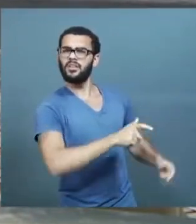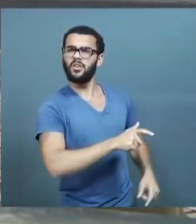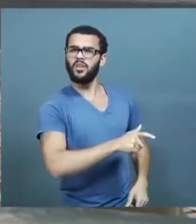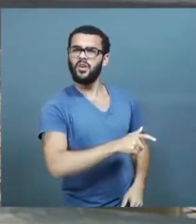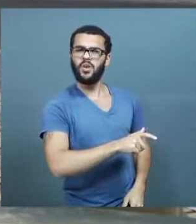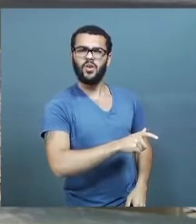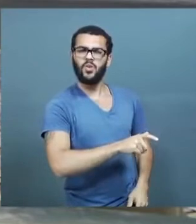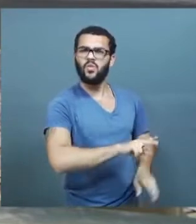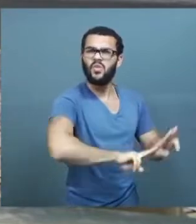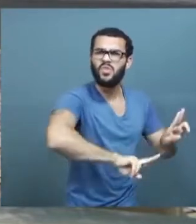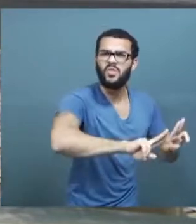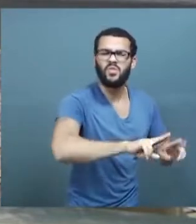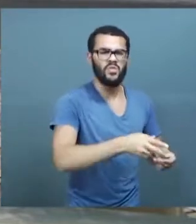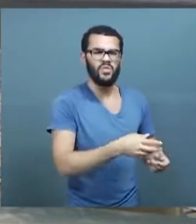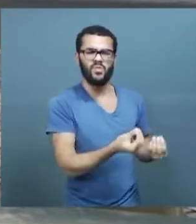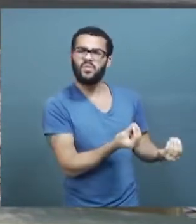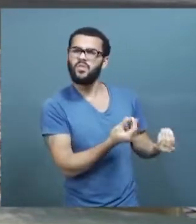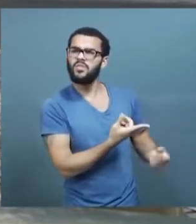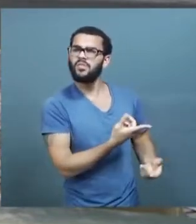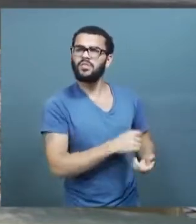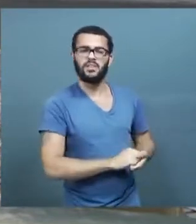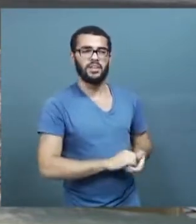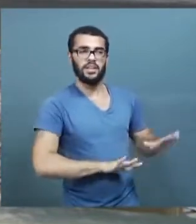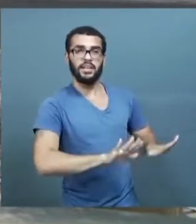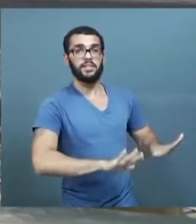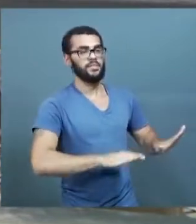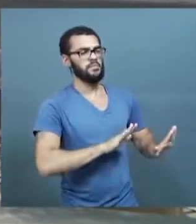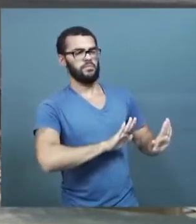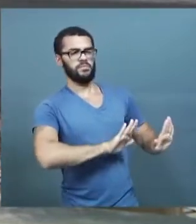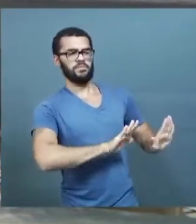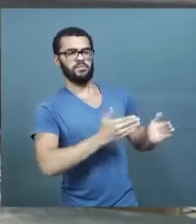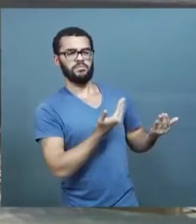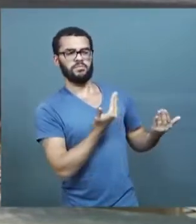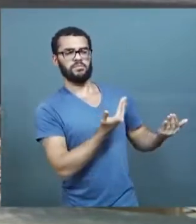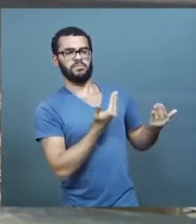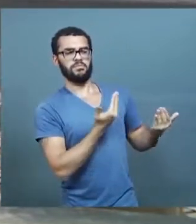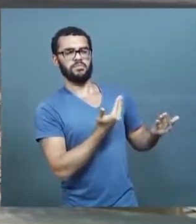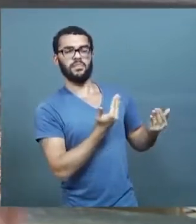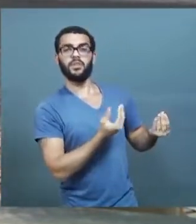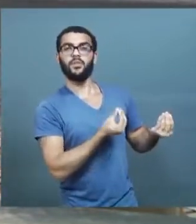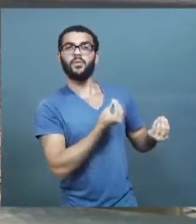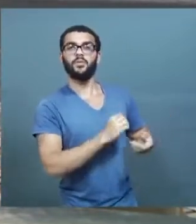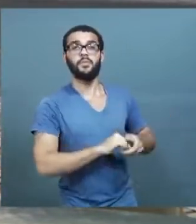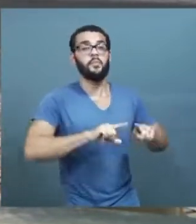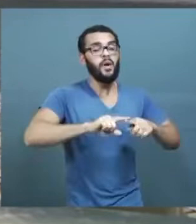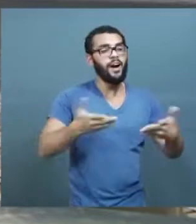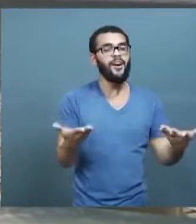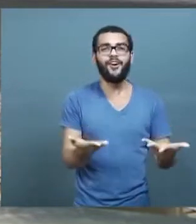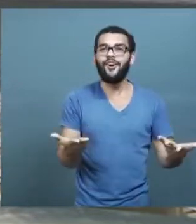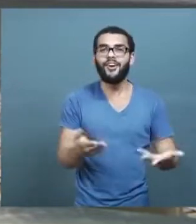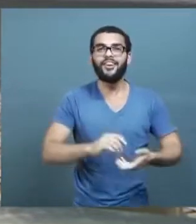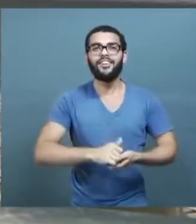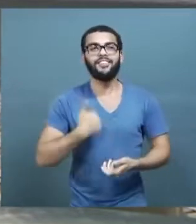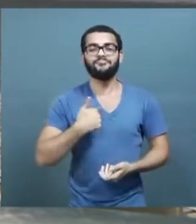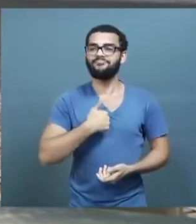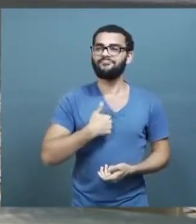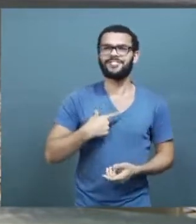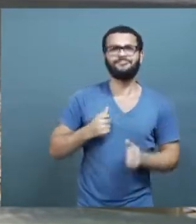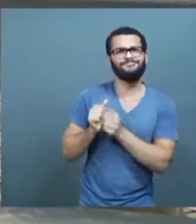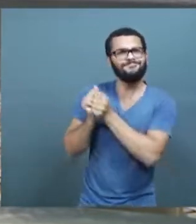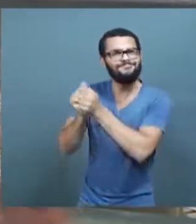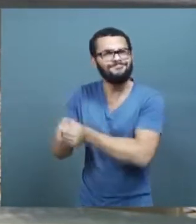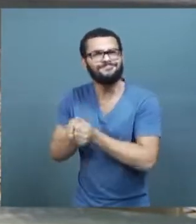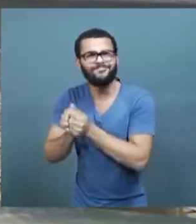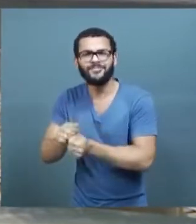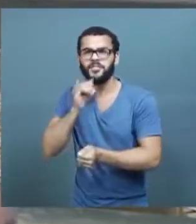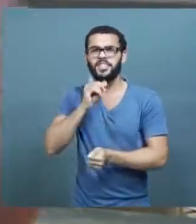dessa posição, mas com um pezinho atrás, né? Mas hoje em dia a gente está muito junto, então